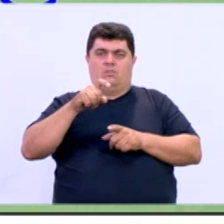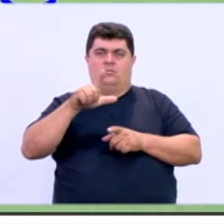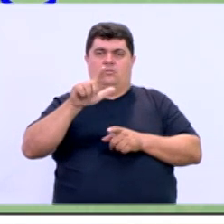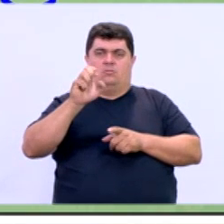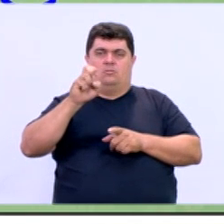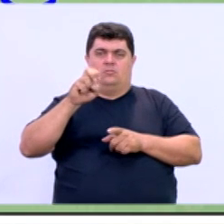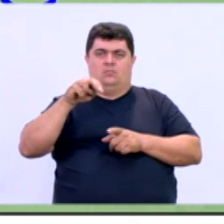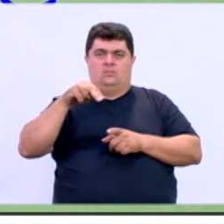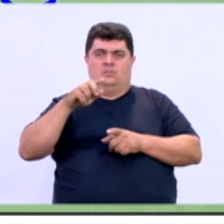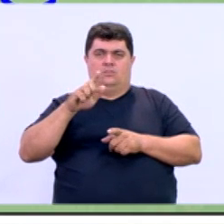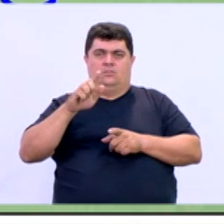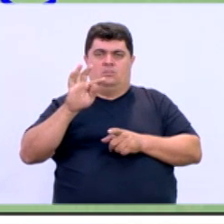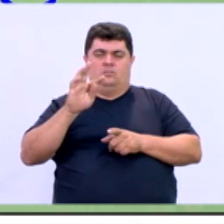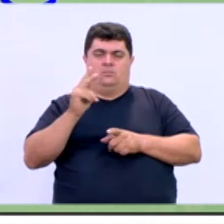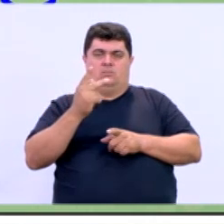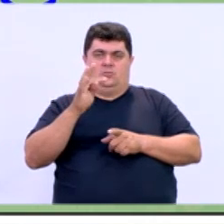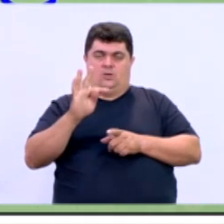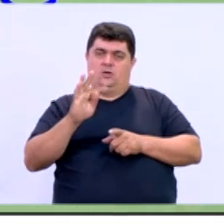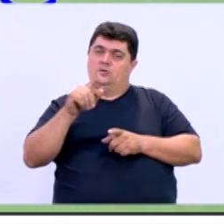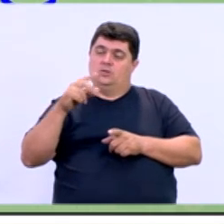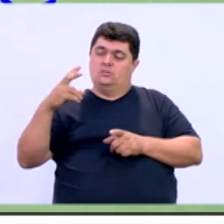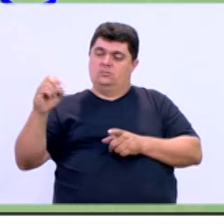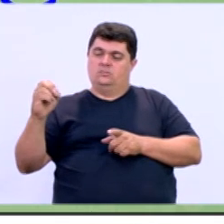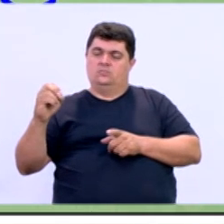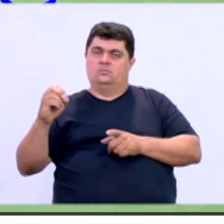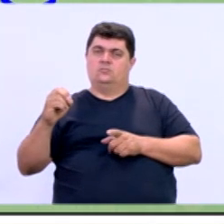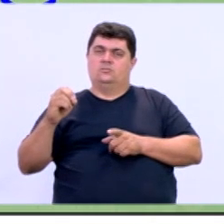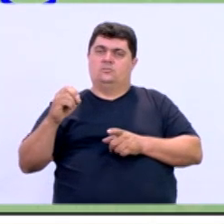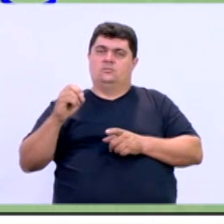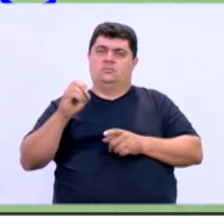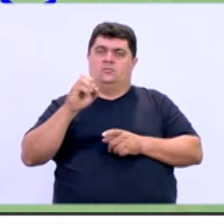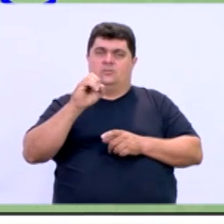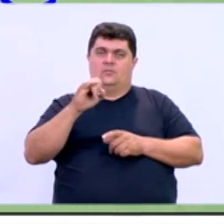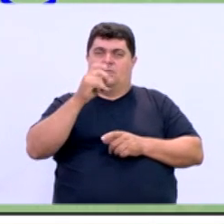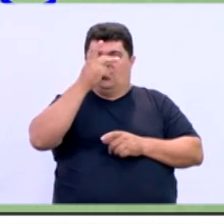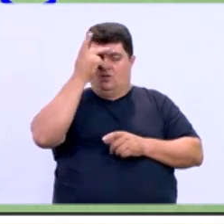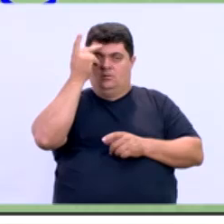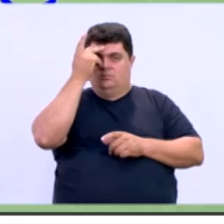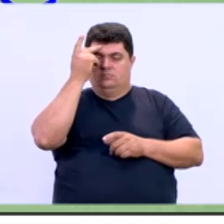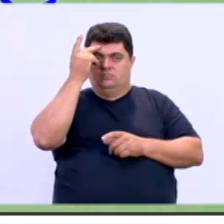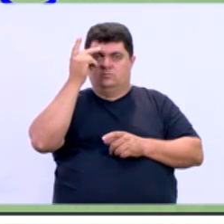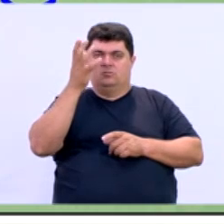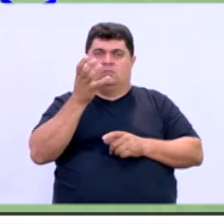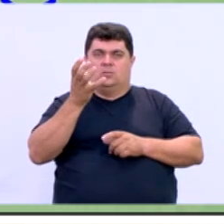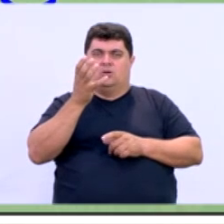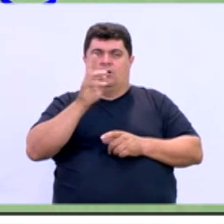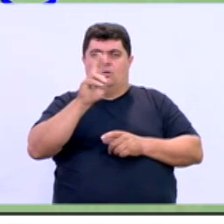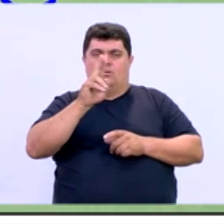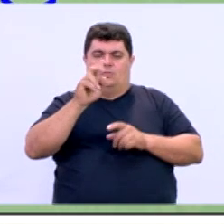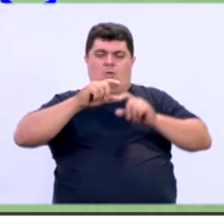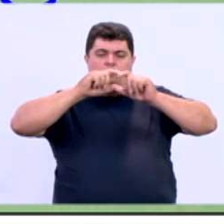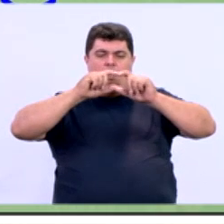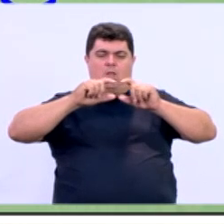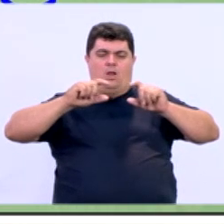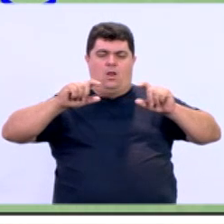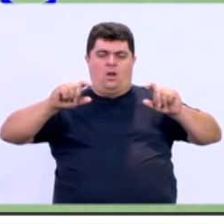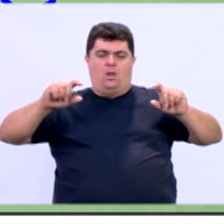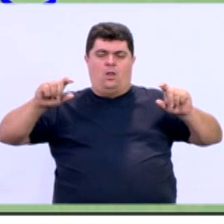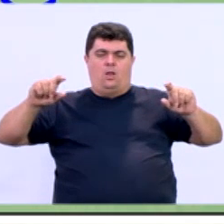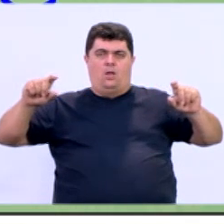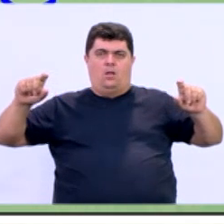recebe 50. E significa que se alguém quiser escrever um nome composto, que o primeiro nome